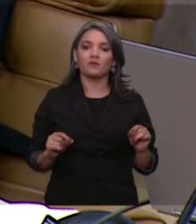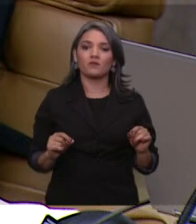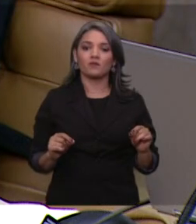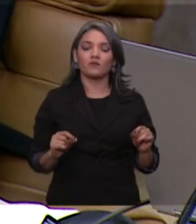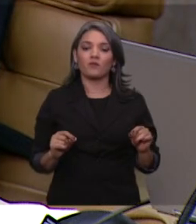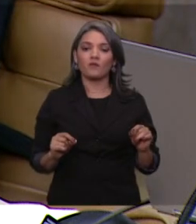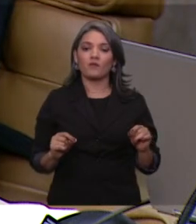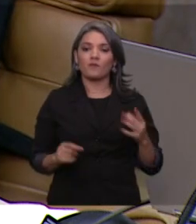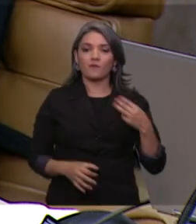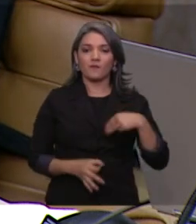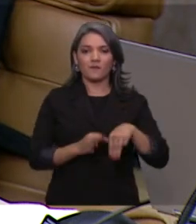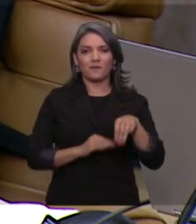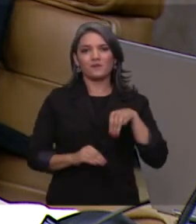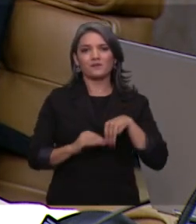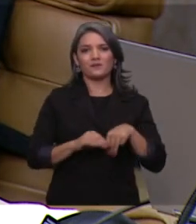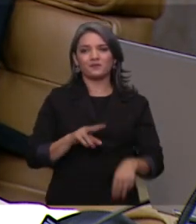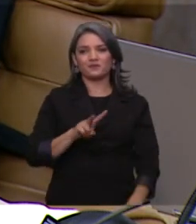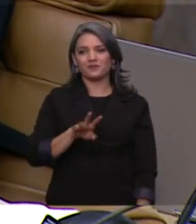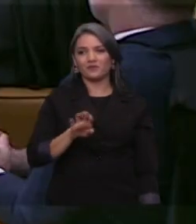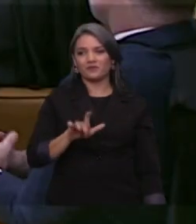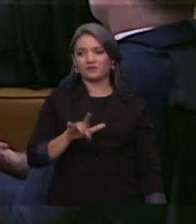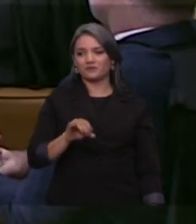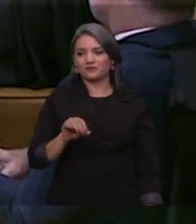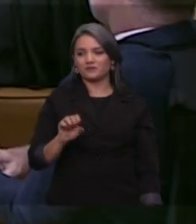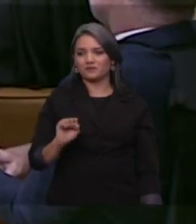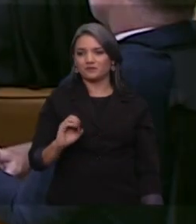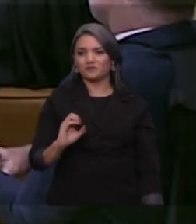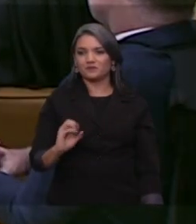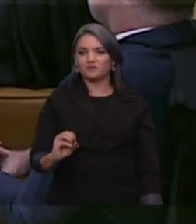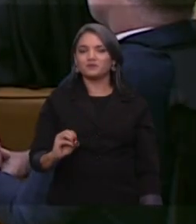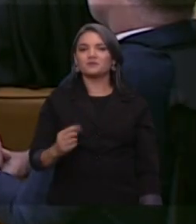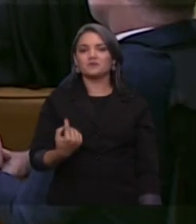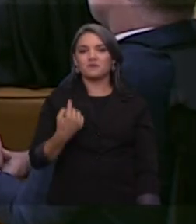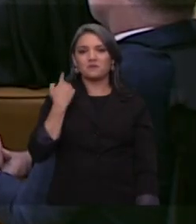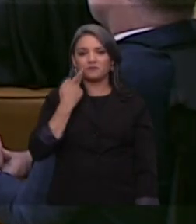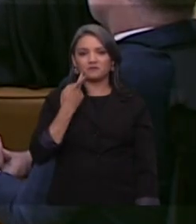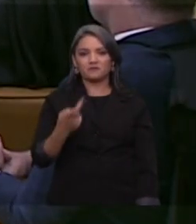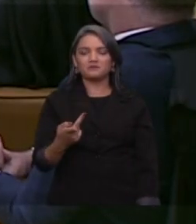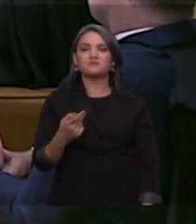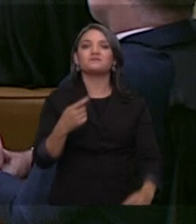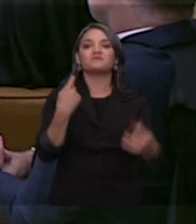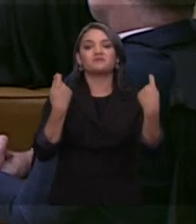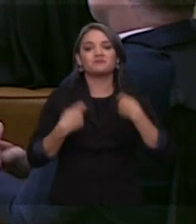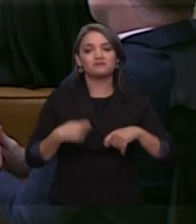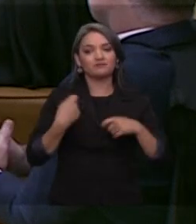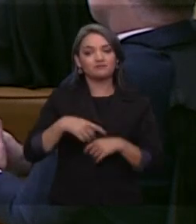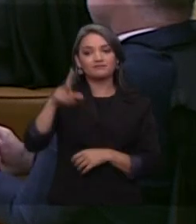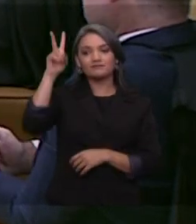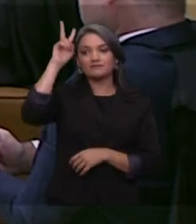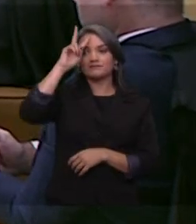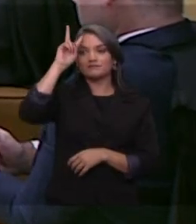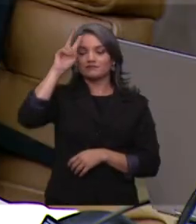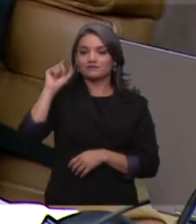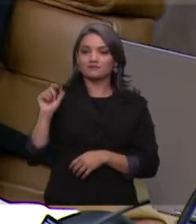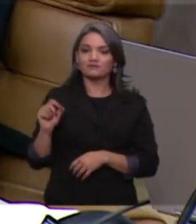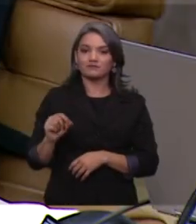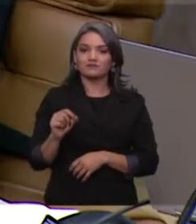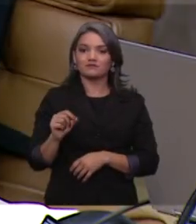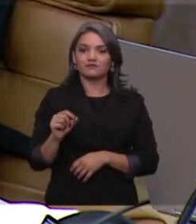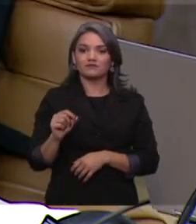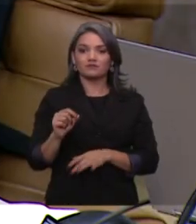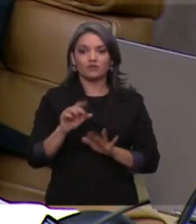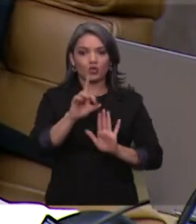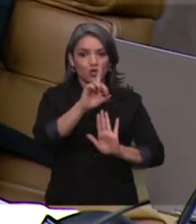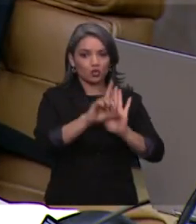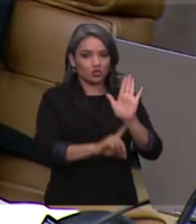o ministro Carlos Veloso, em mais de um voto aqui neste plenário, dizia que é preciso sempre a gente lembrar que o direito é feito para a